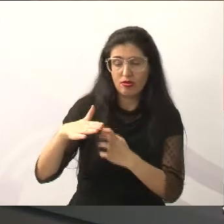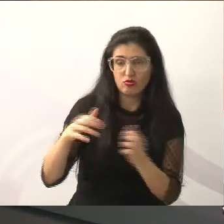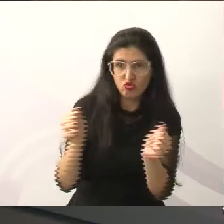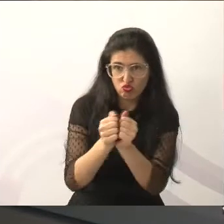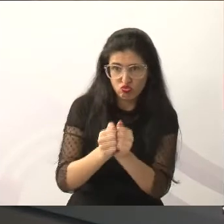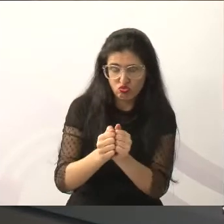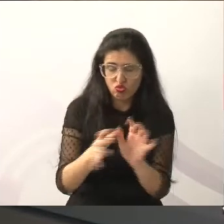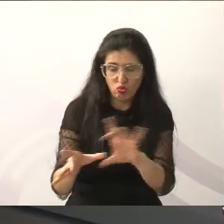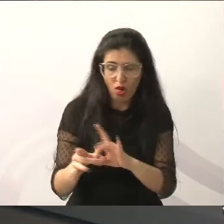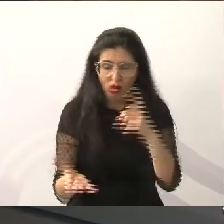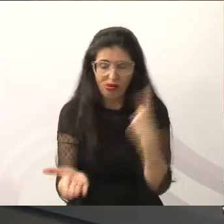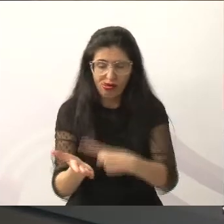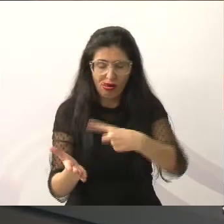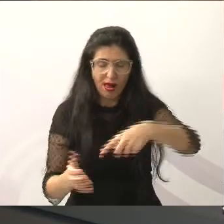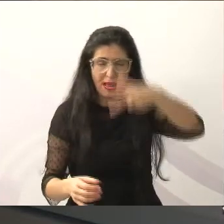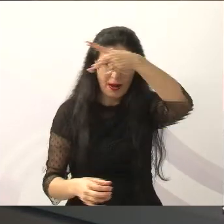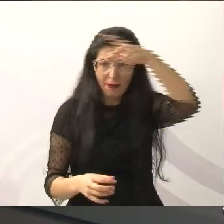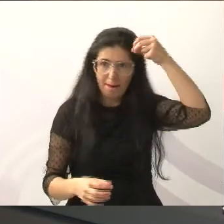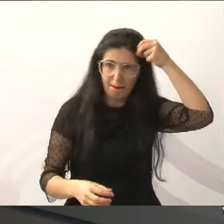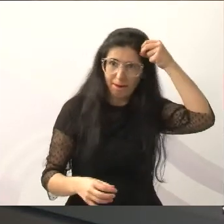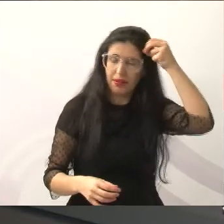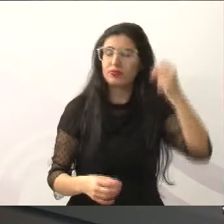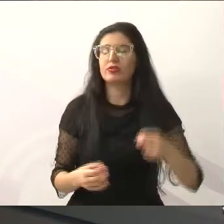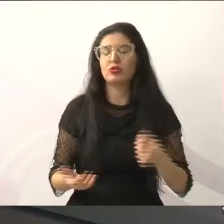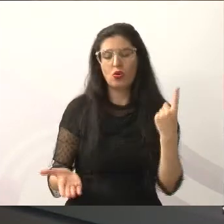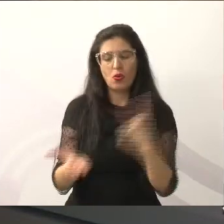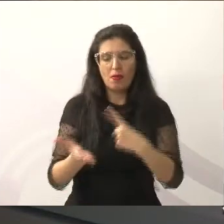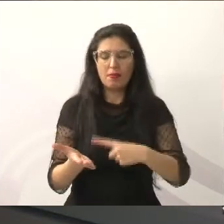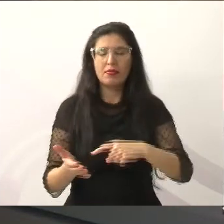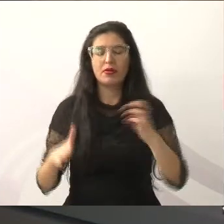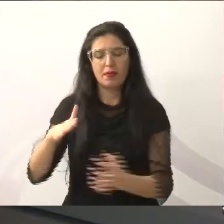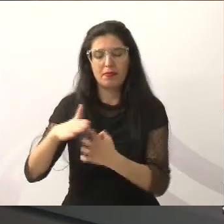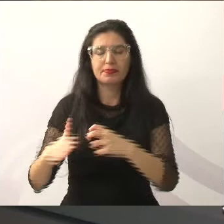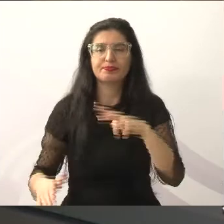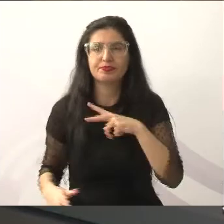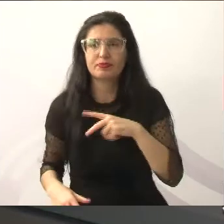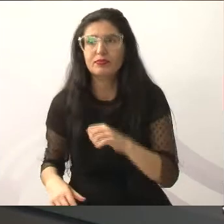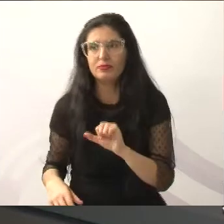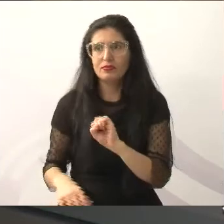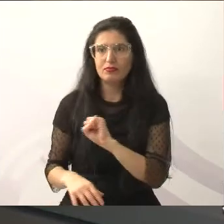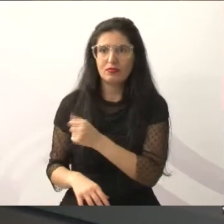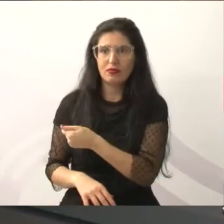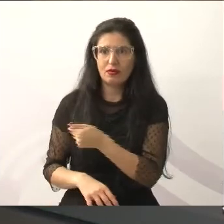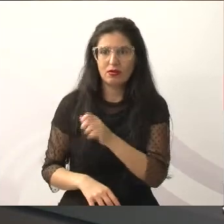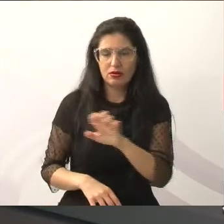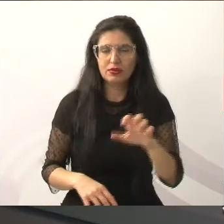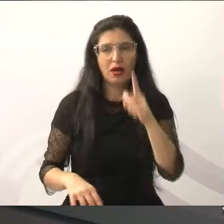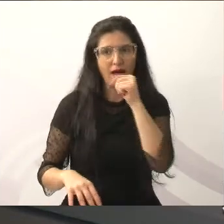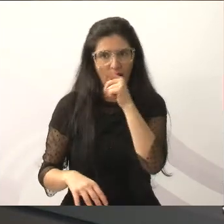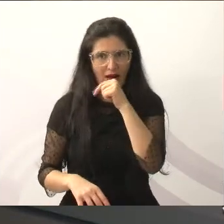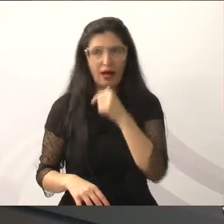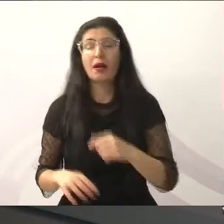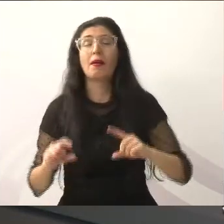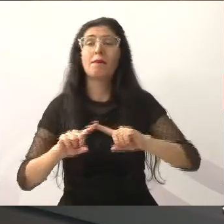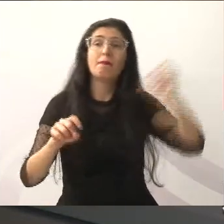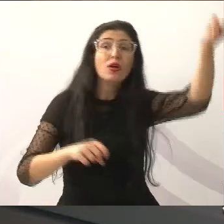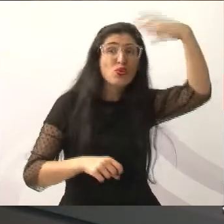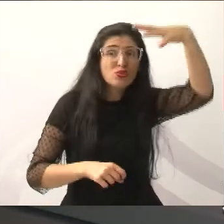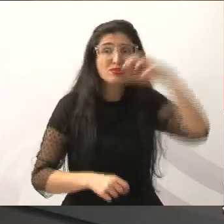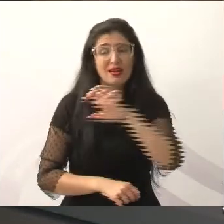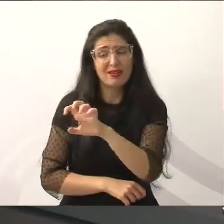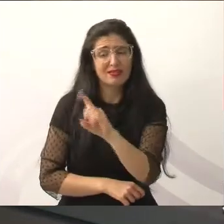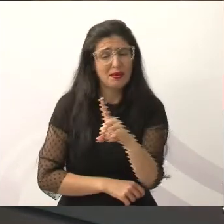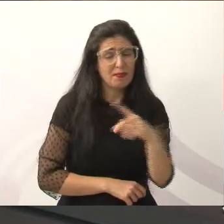né? Mas a conta de luz foge um pouco. Aqui, no caso de Jacareí, é a EDP que é responsável por isso. E é lá acordado